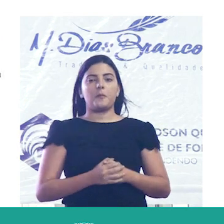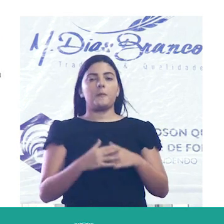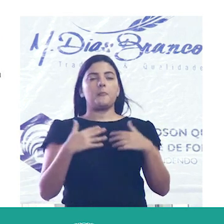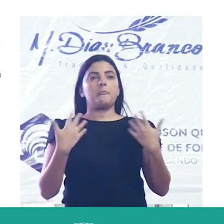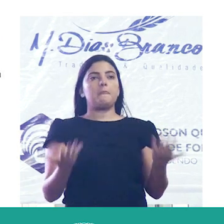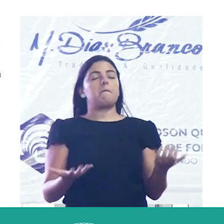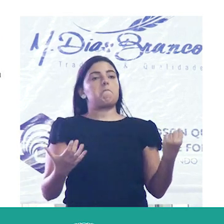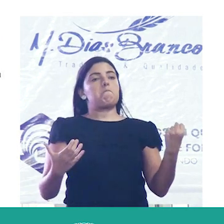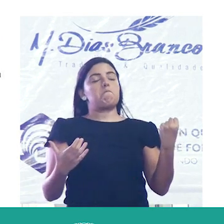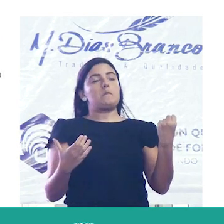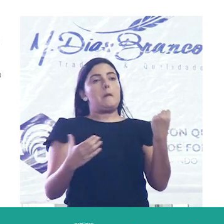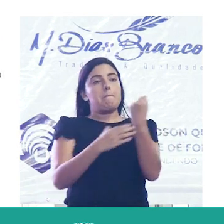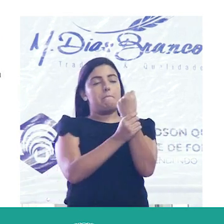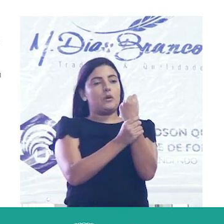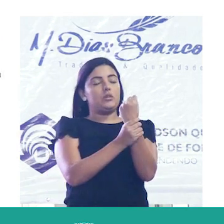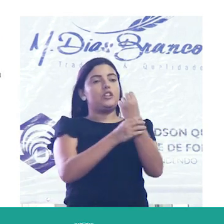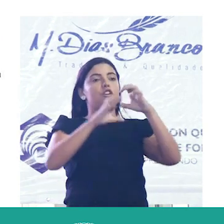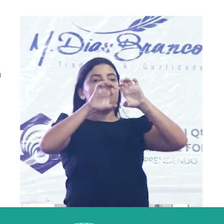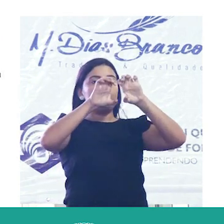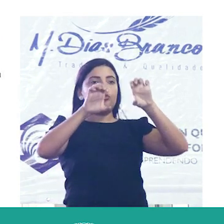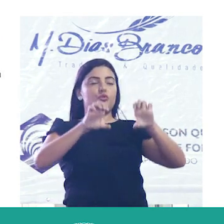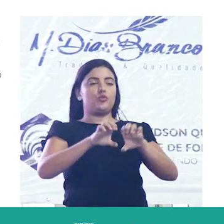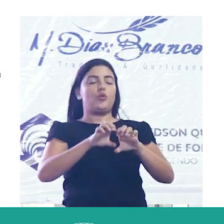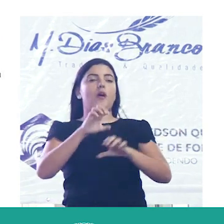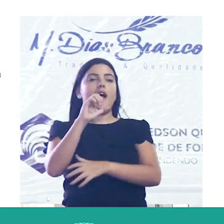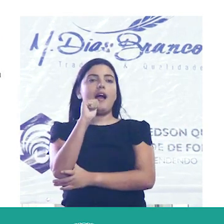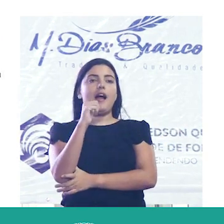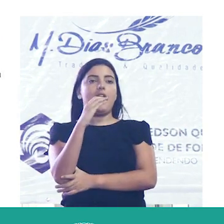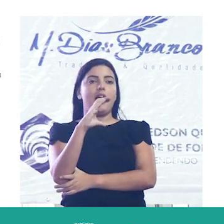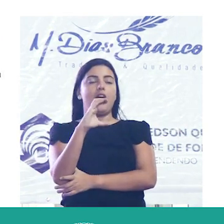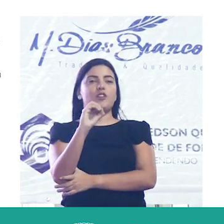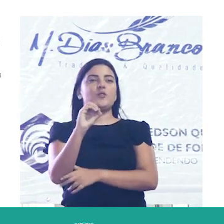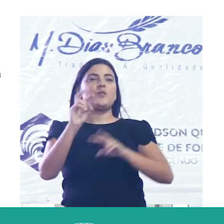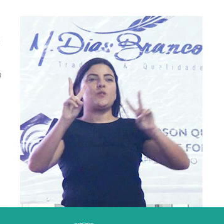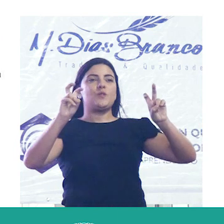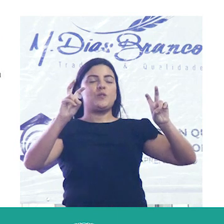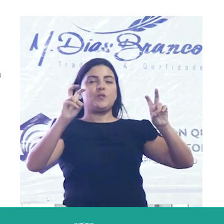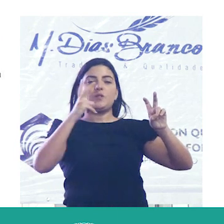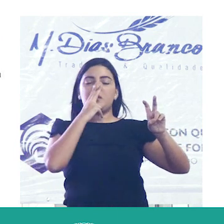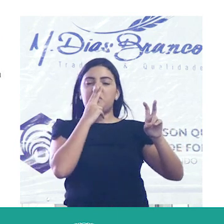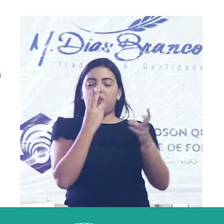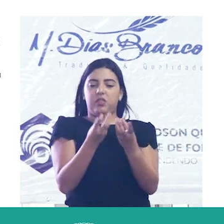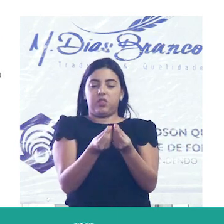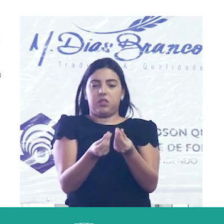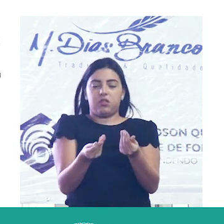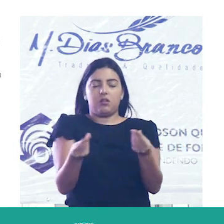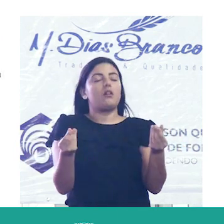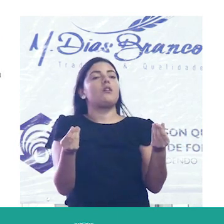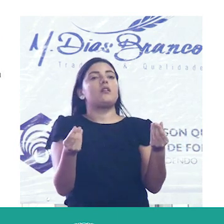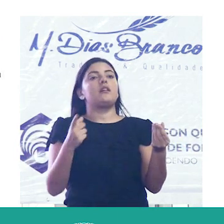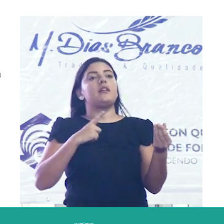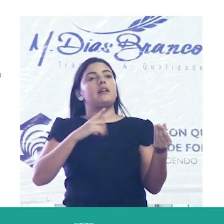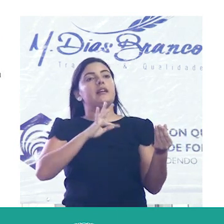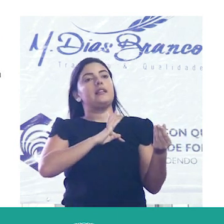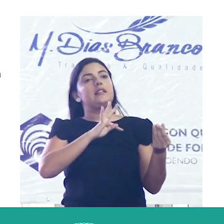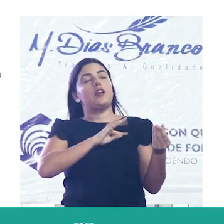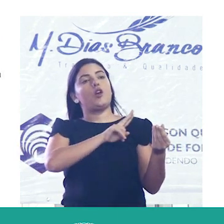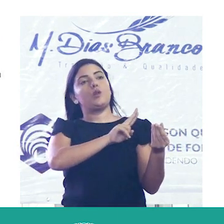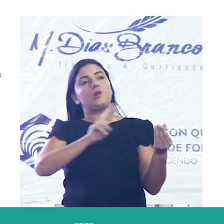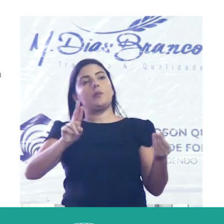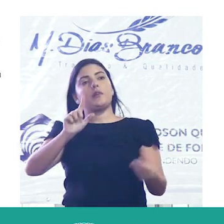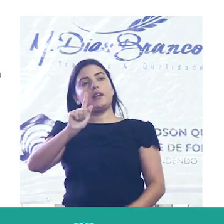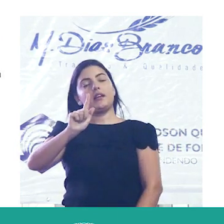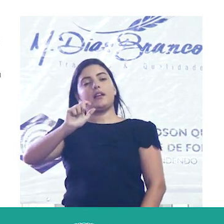para proteger estruturas de aço da corrosão, a indústria utiliza uma técnica chamada